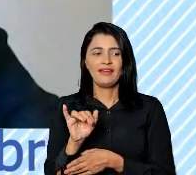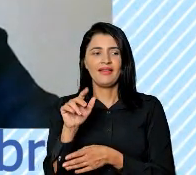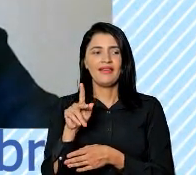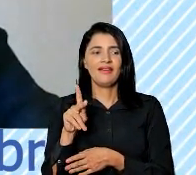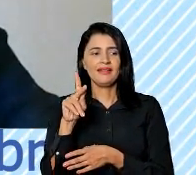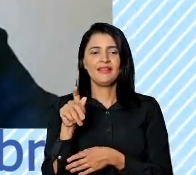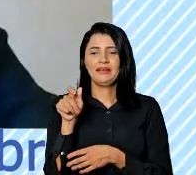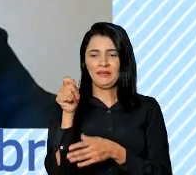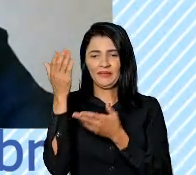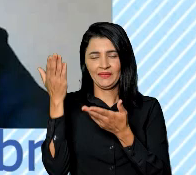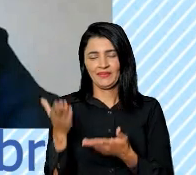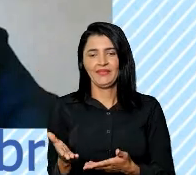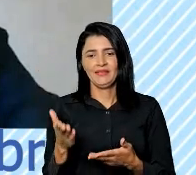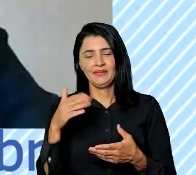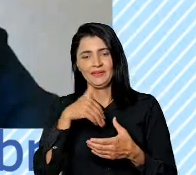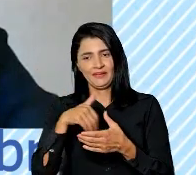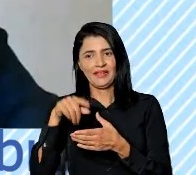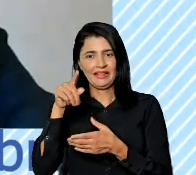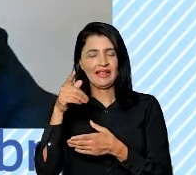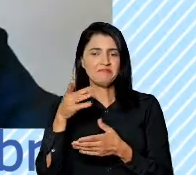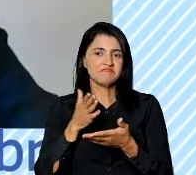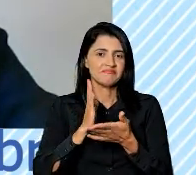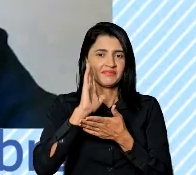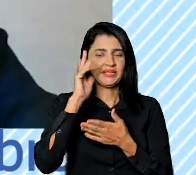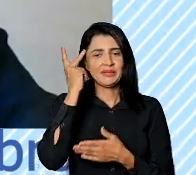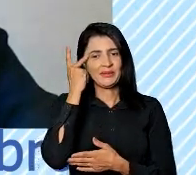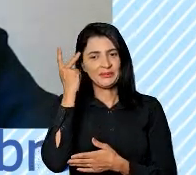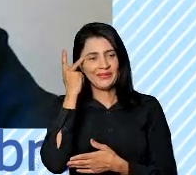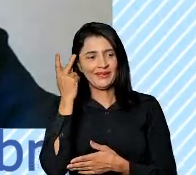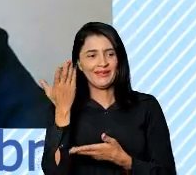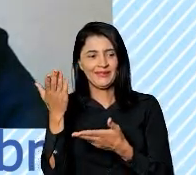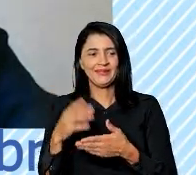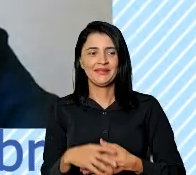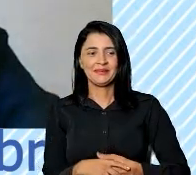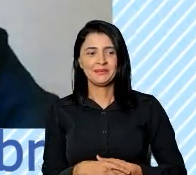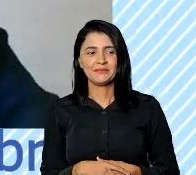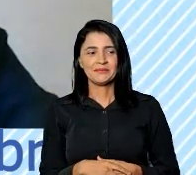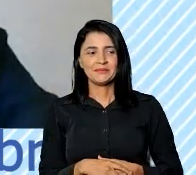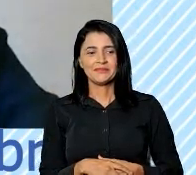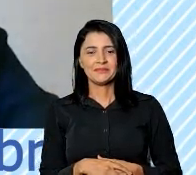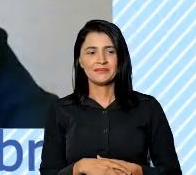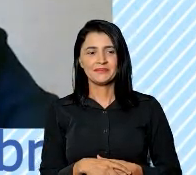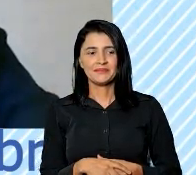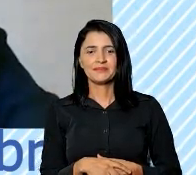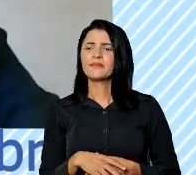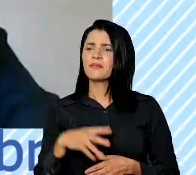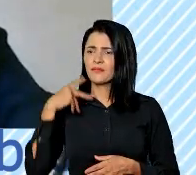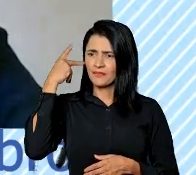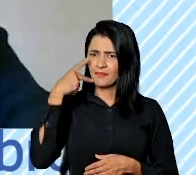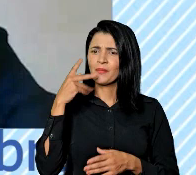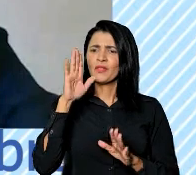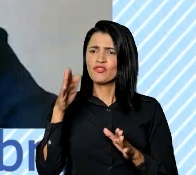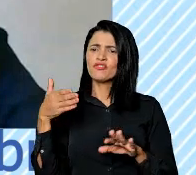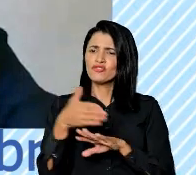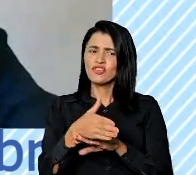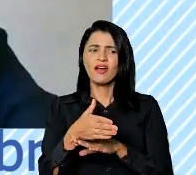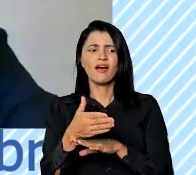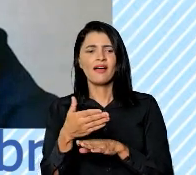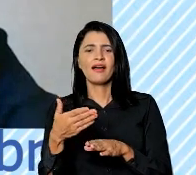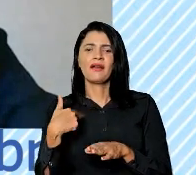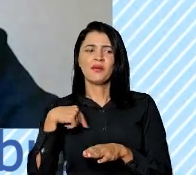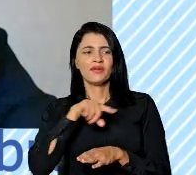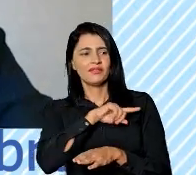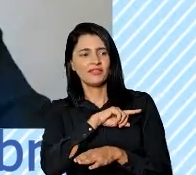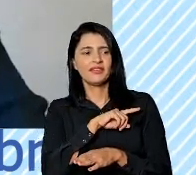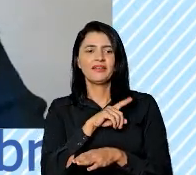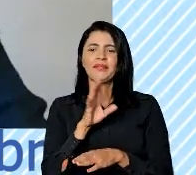votos no município de São Paulo. Querida Flávia, a vereadora já está conosco. Ai, que